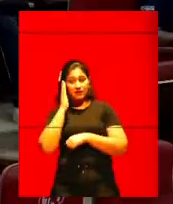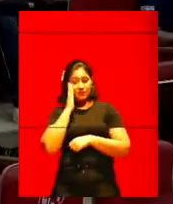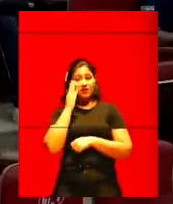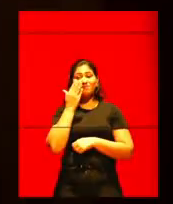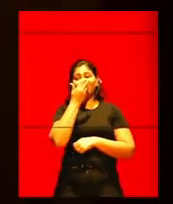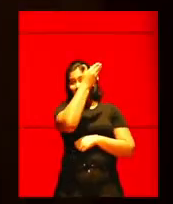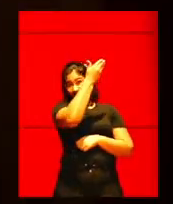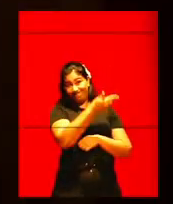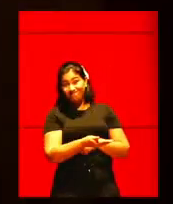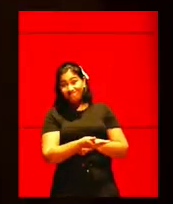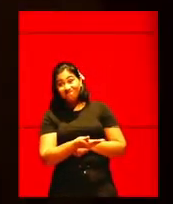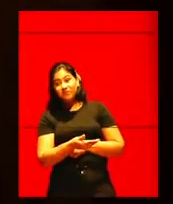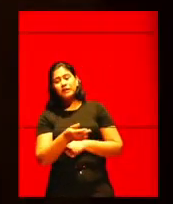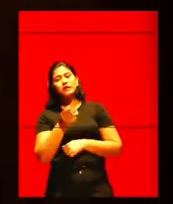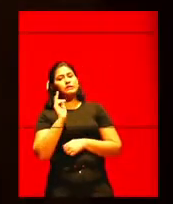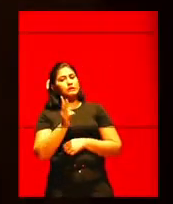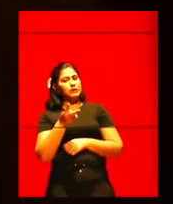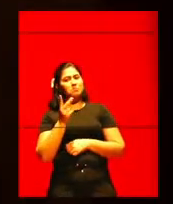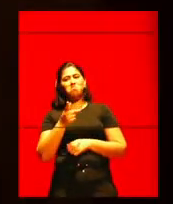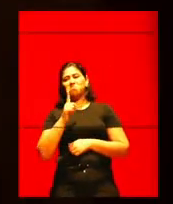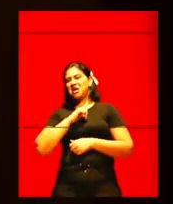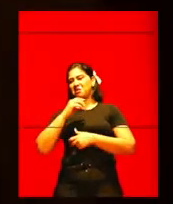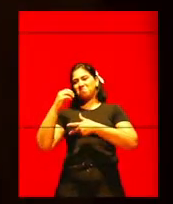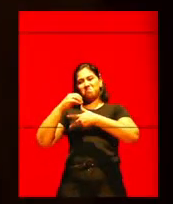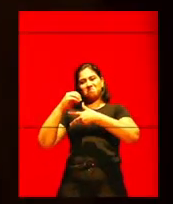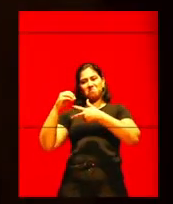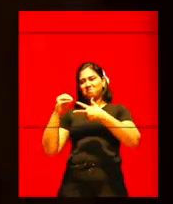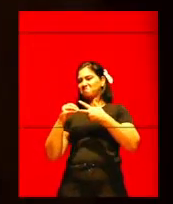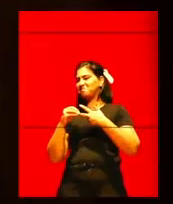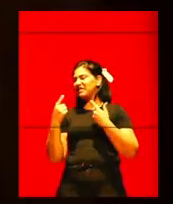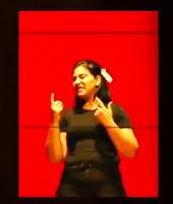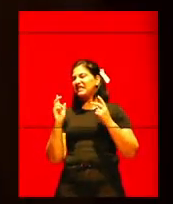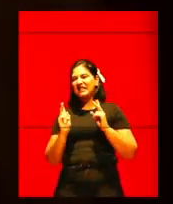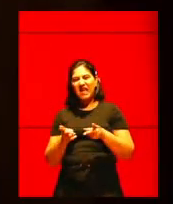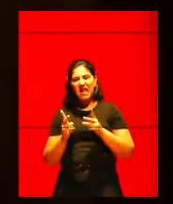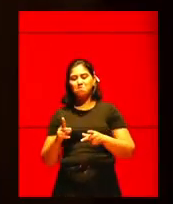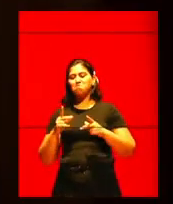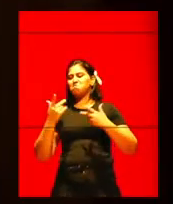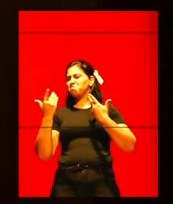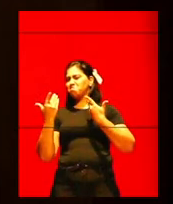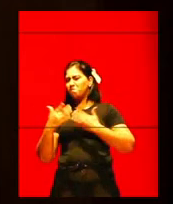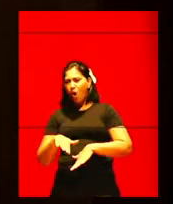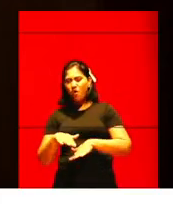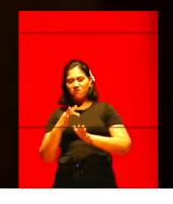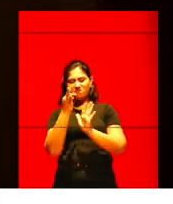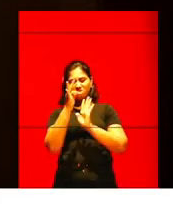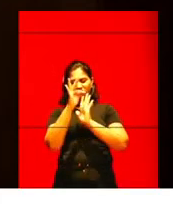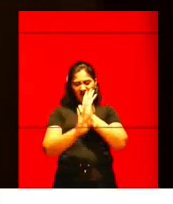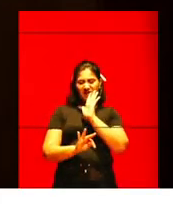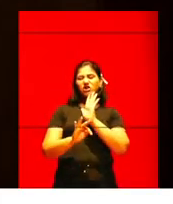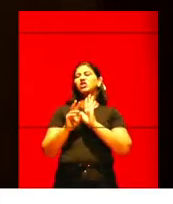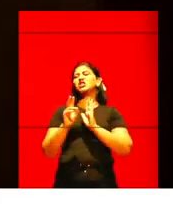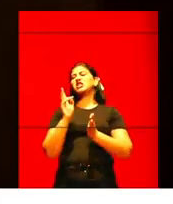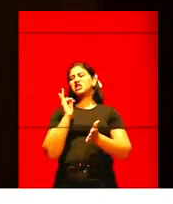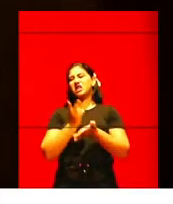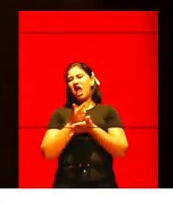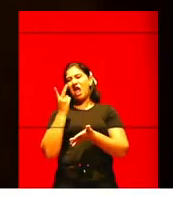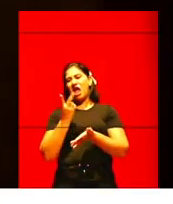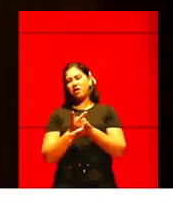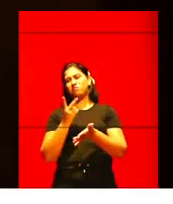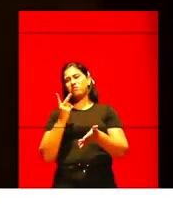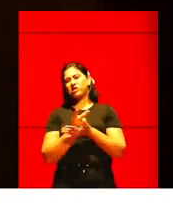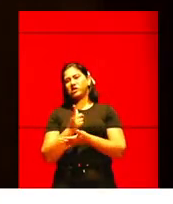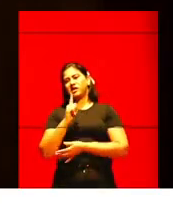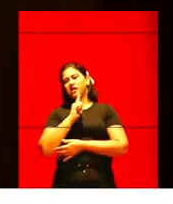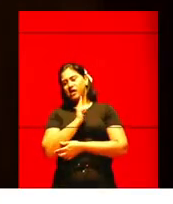que esses caras despencam no Enem. Toda prova, como 2 são 5, toda